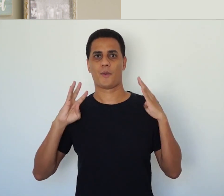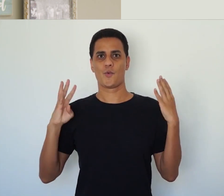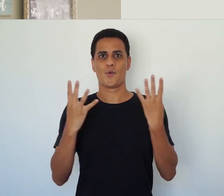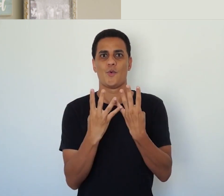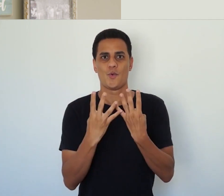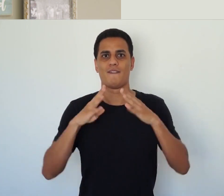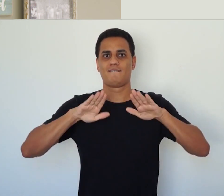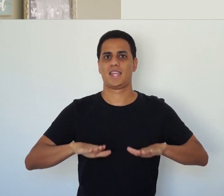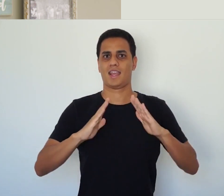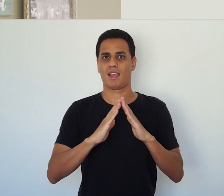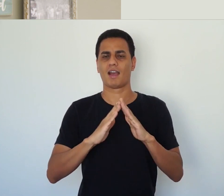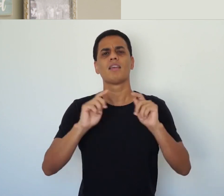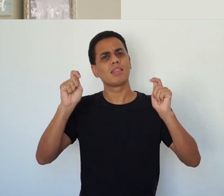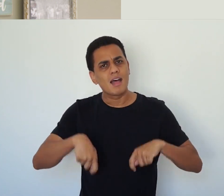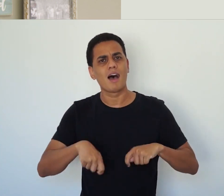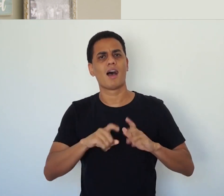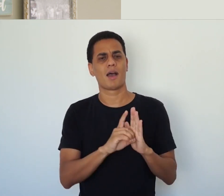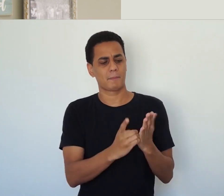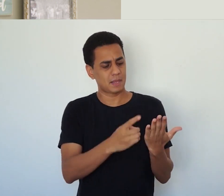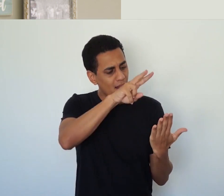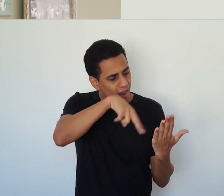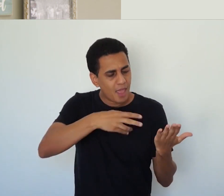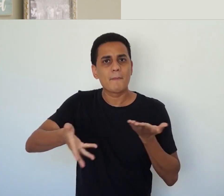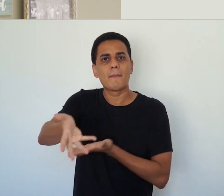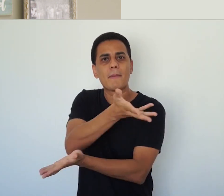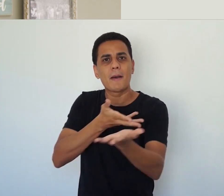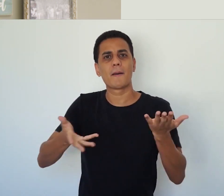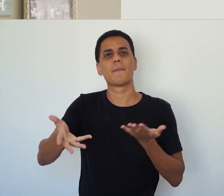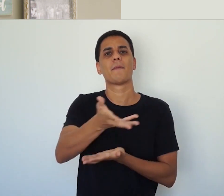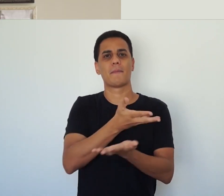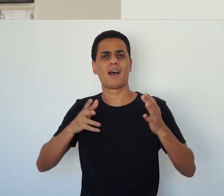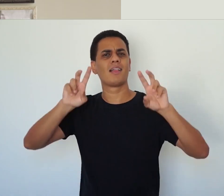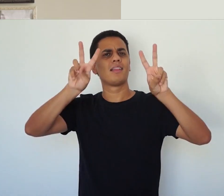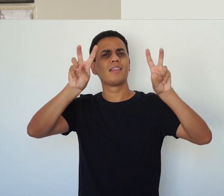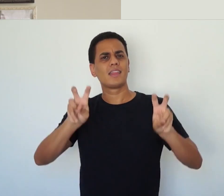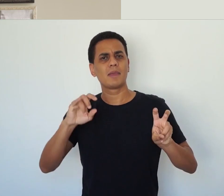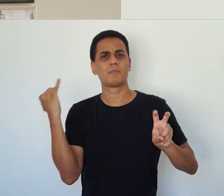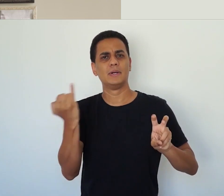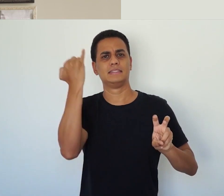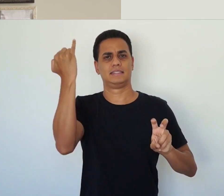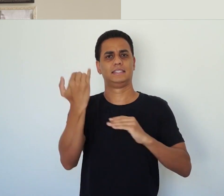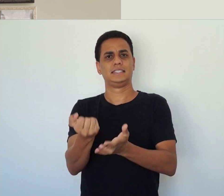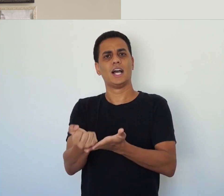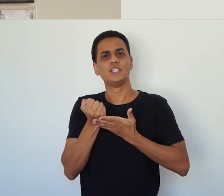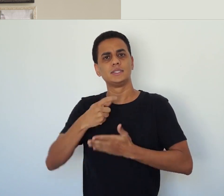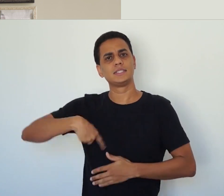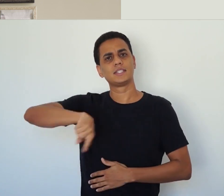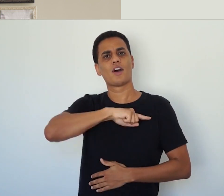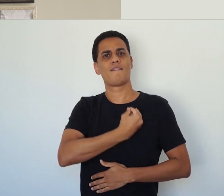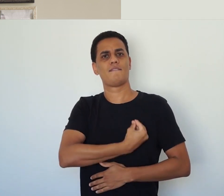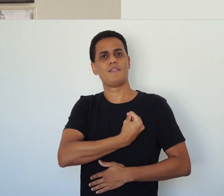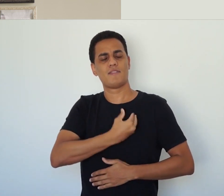período de quarentena que estamos, poder repartir a palavra, pensar sobre temas tão importantes para que nós possamos